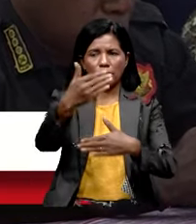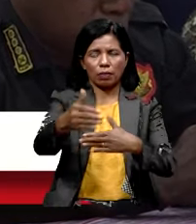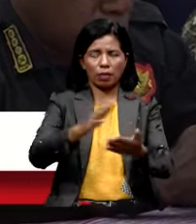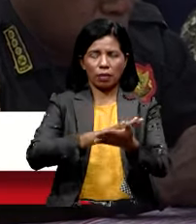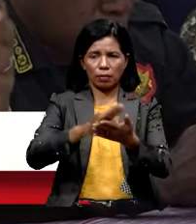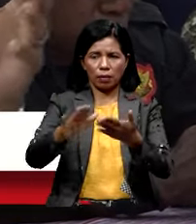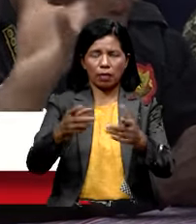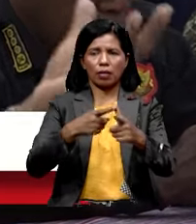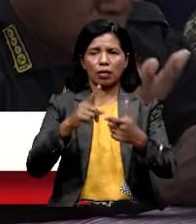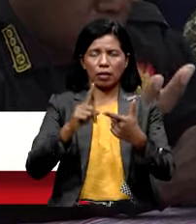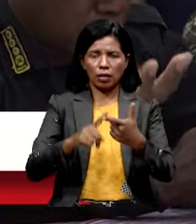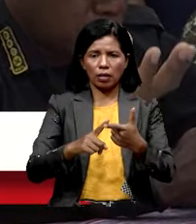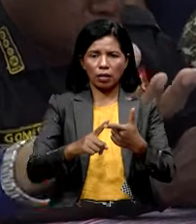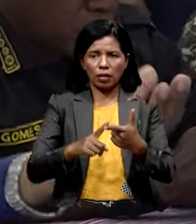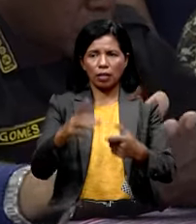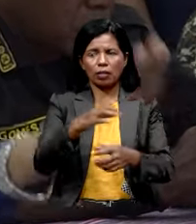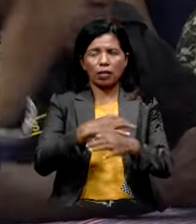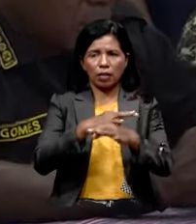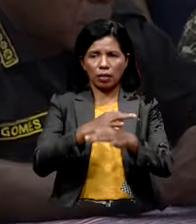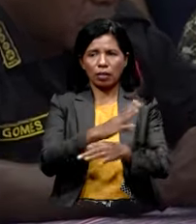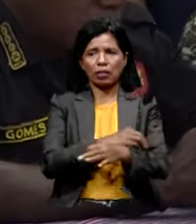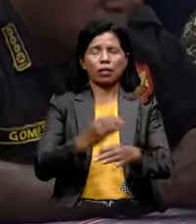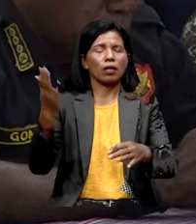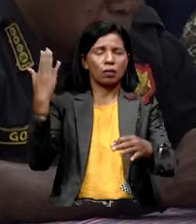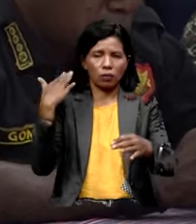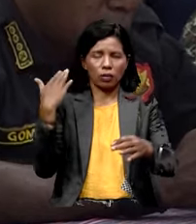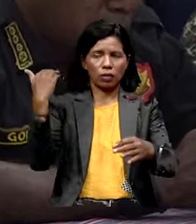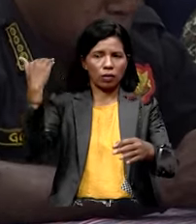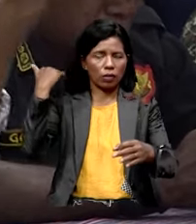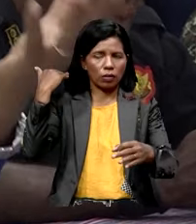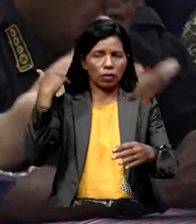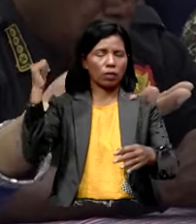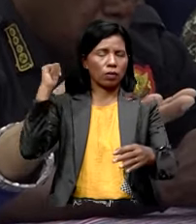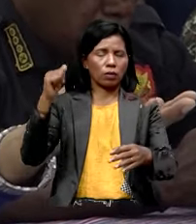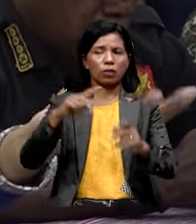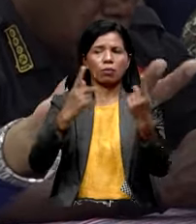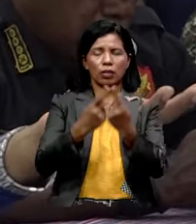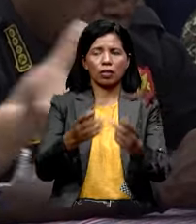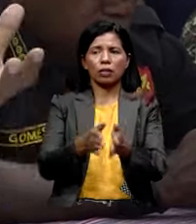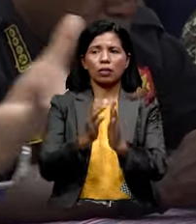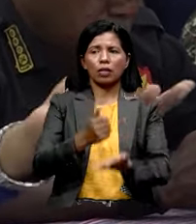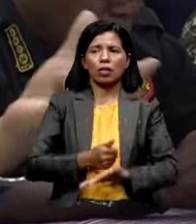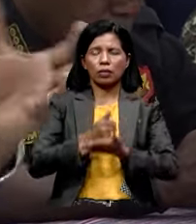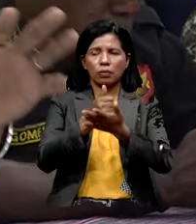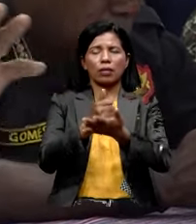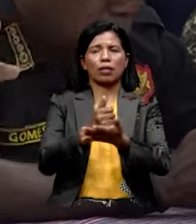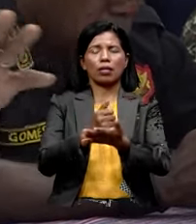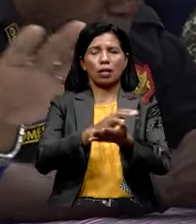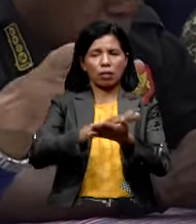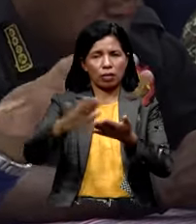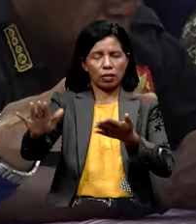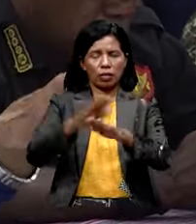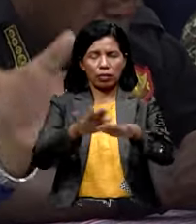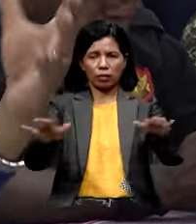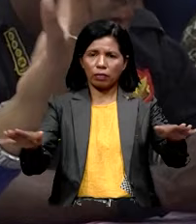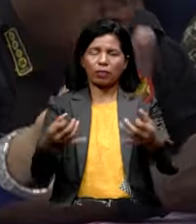la ne, agora la reabilitação. Ida kotuk ne, companhia sira ita uso ajuda a ter utiana. A ter o